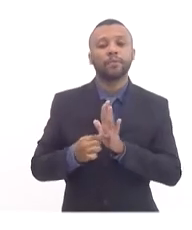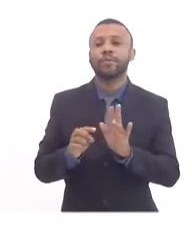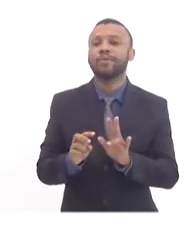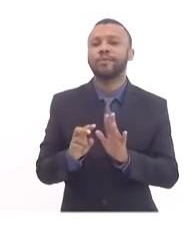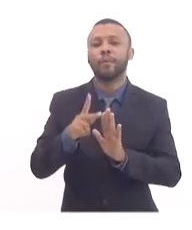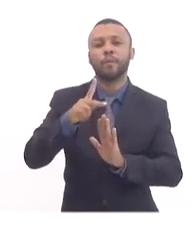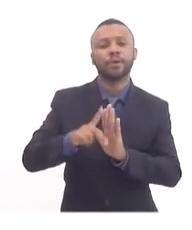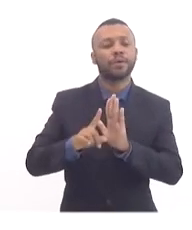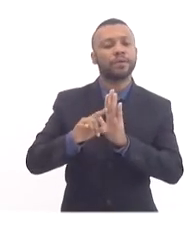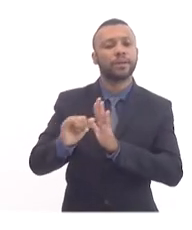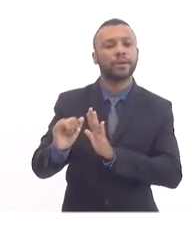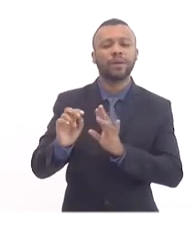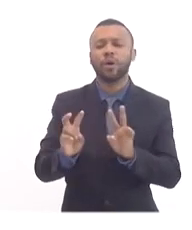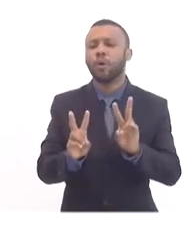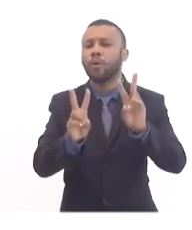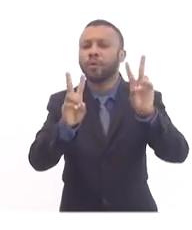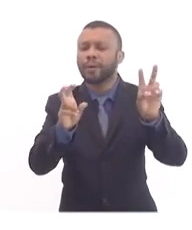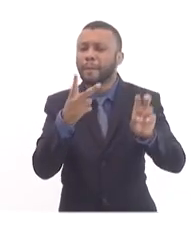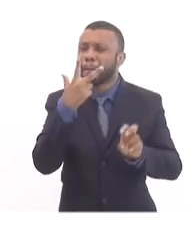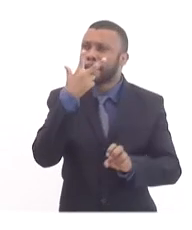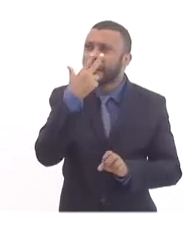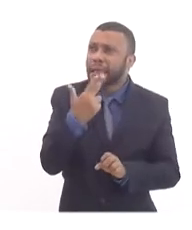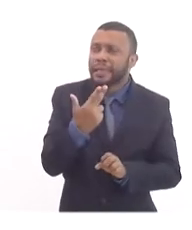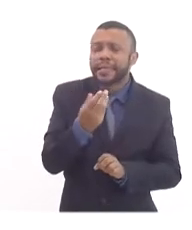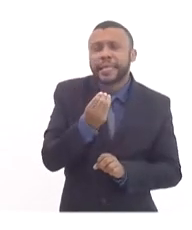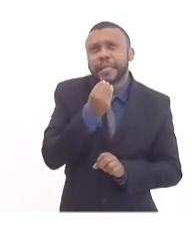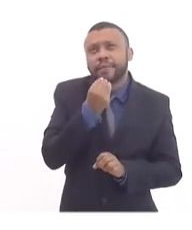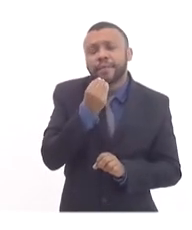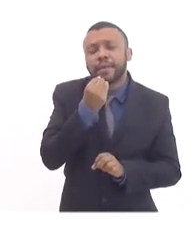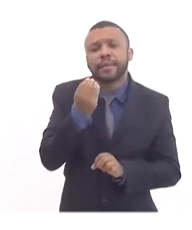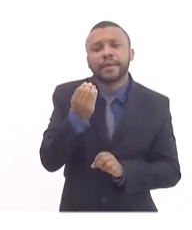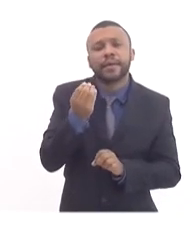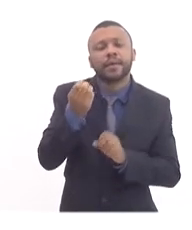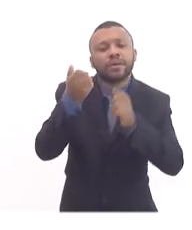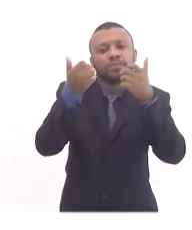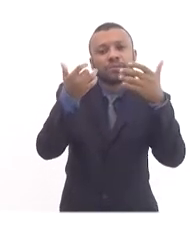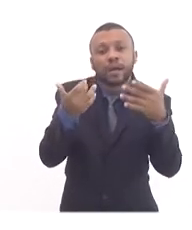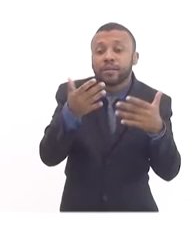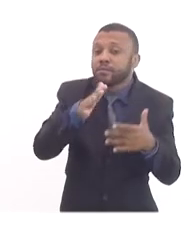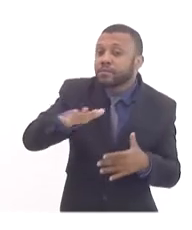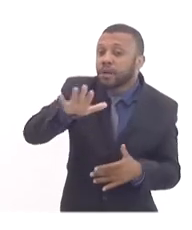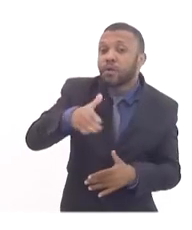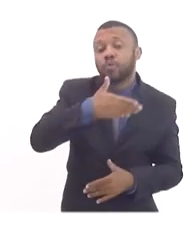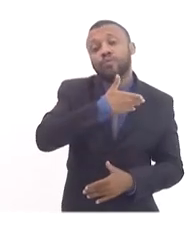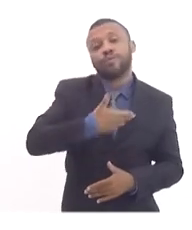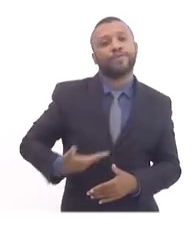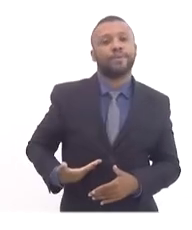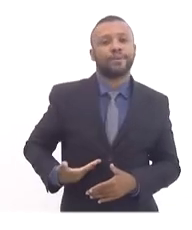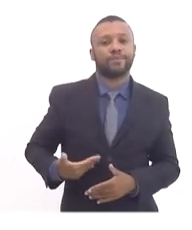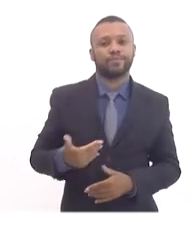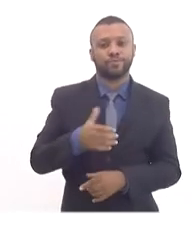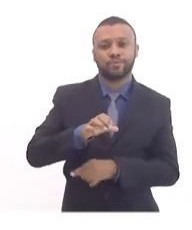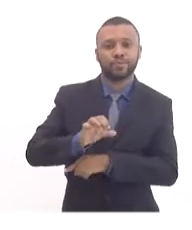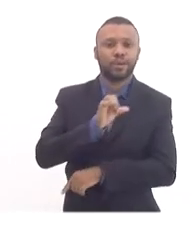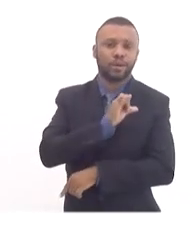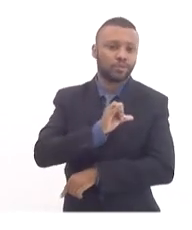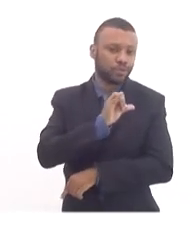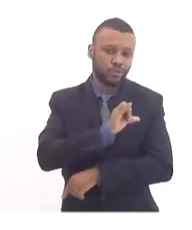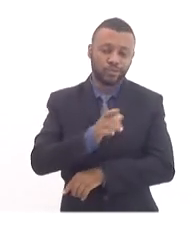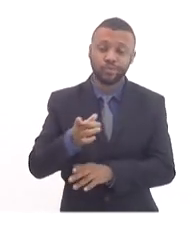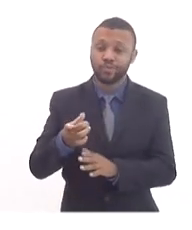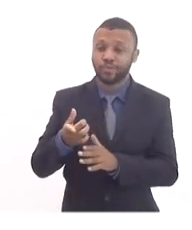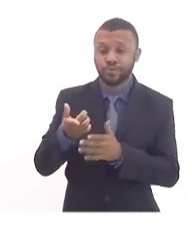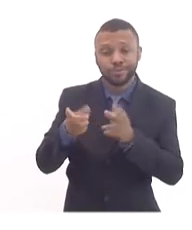parece deveria ter sido tratado no âmbito do Governo do Estado sobretudo quando a gente cita aqui um